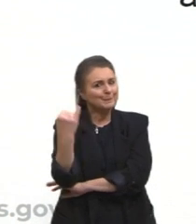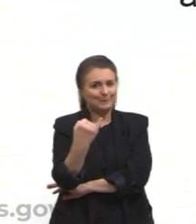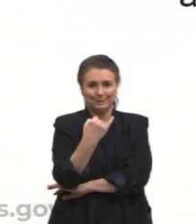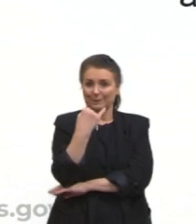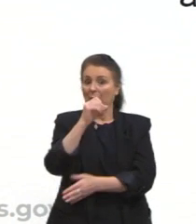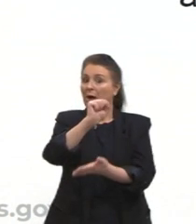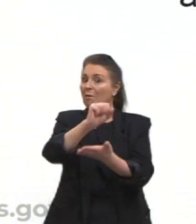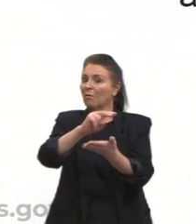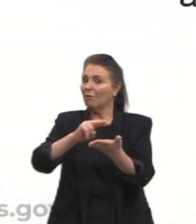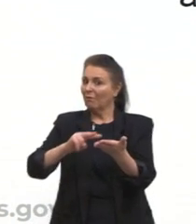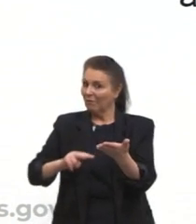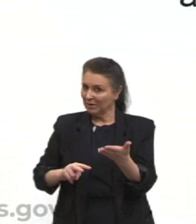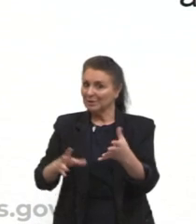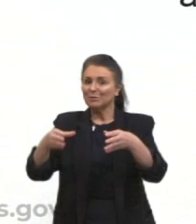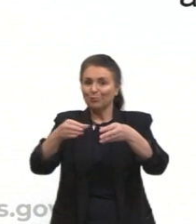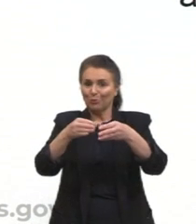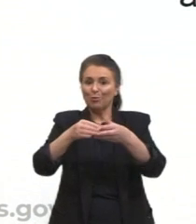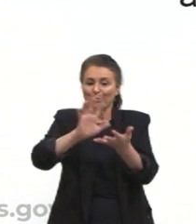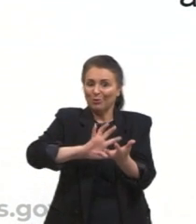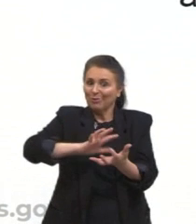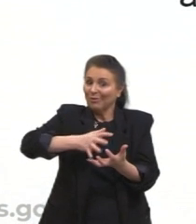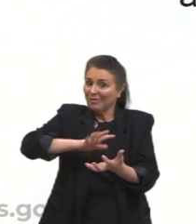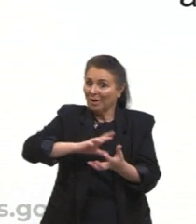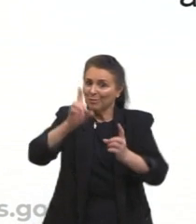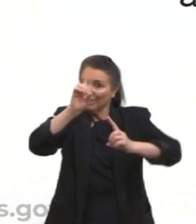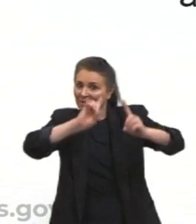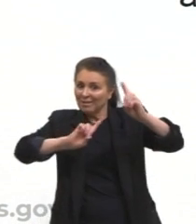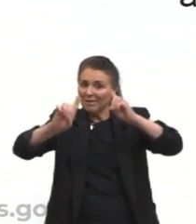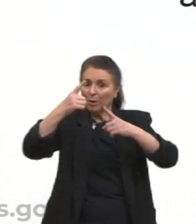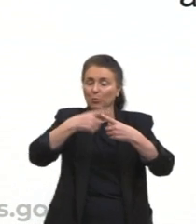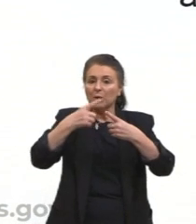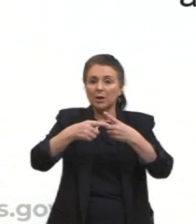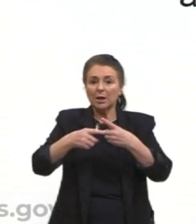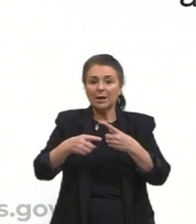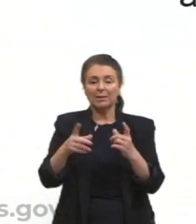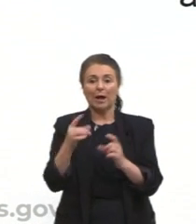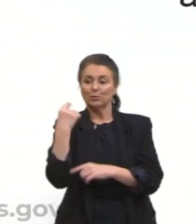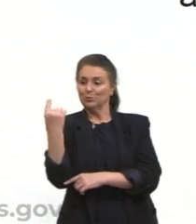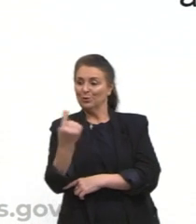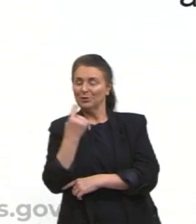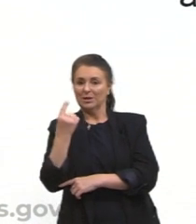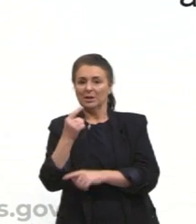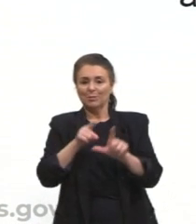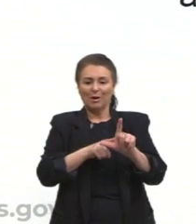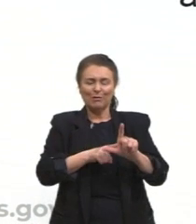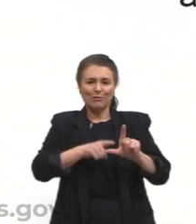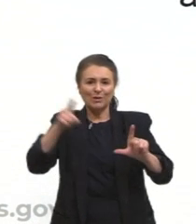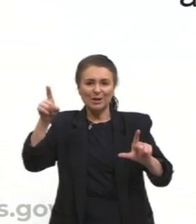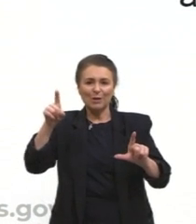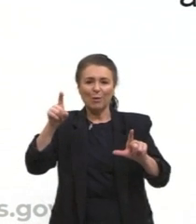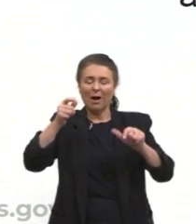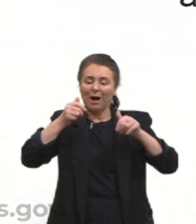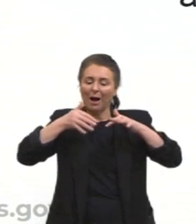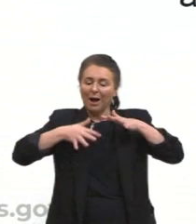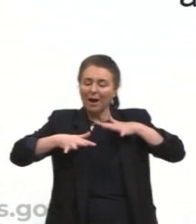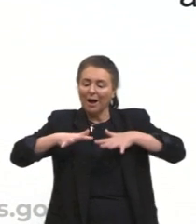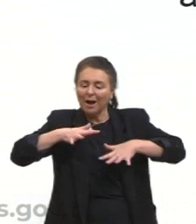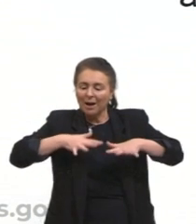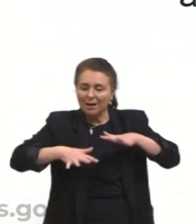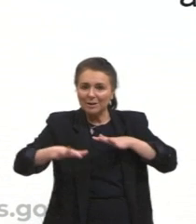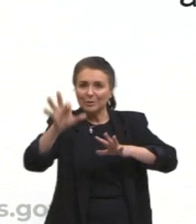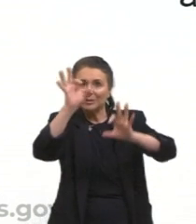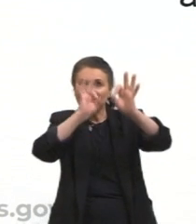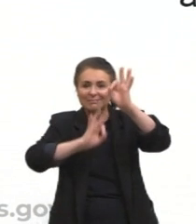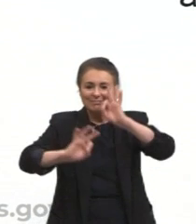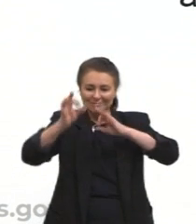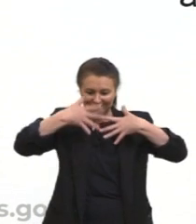avaliação escolas de samba é exatamente por ser uma avaliação individual né Assim como evolução assim como Harmonia Assim como as